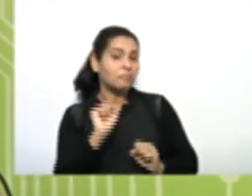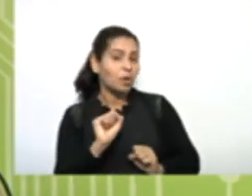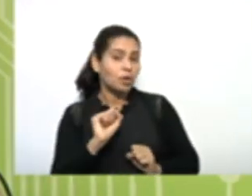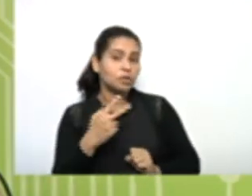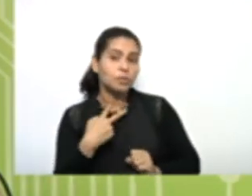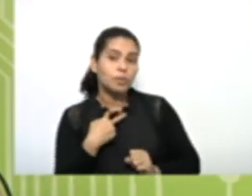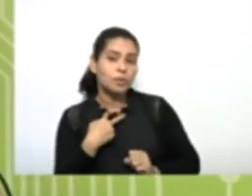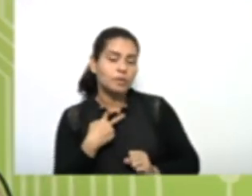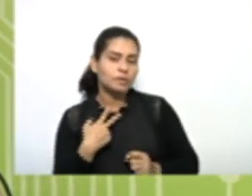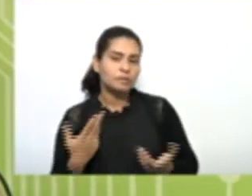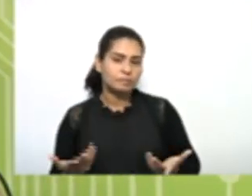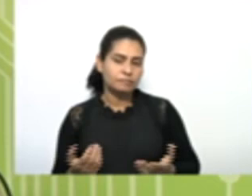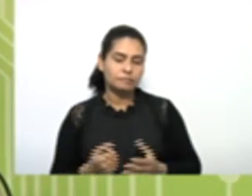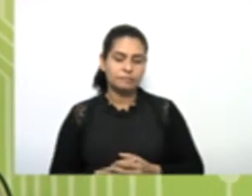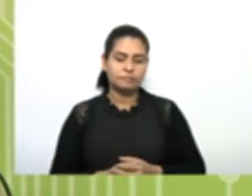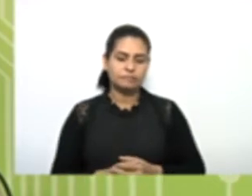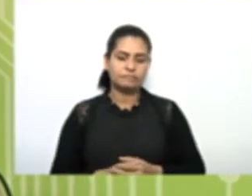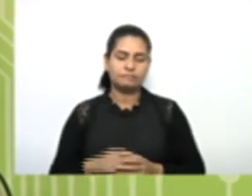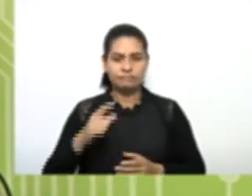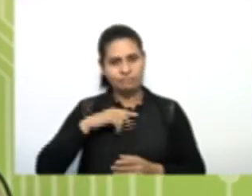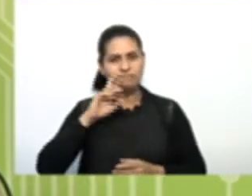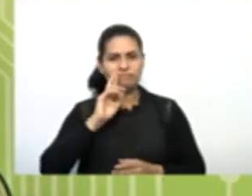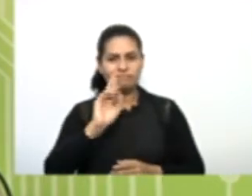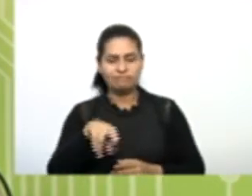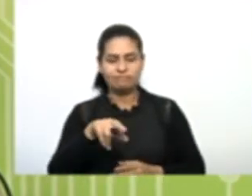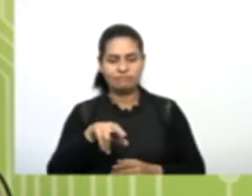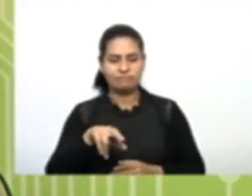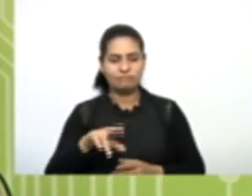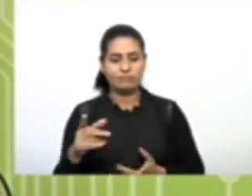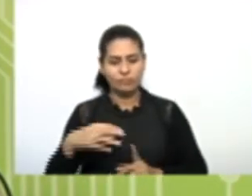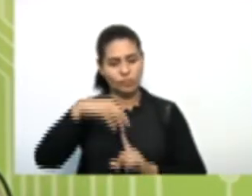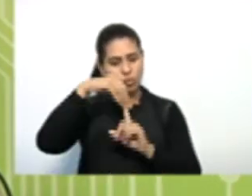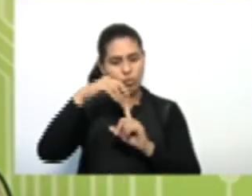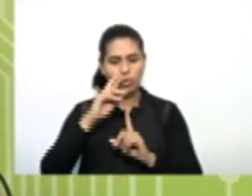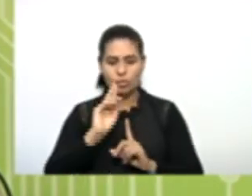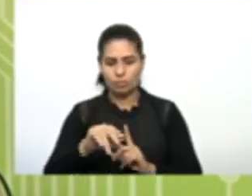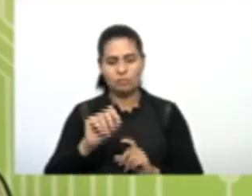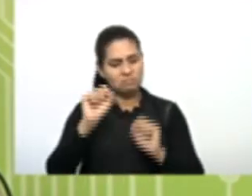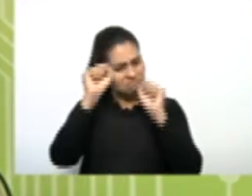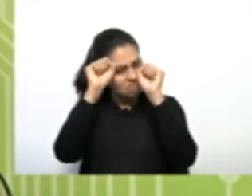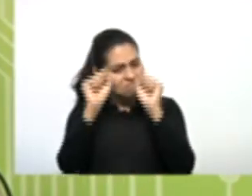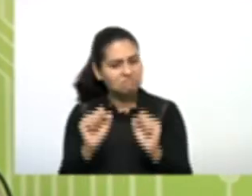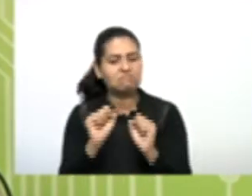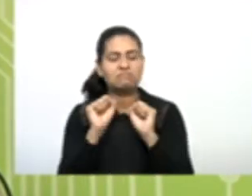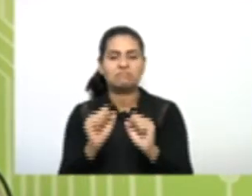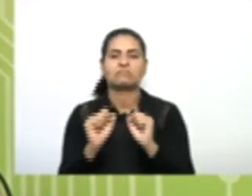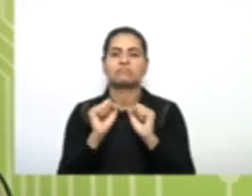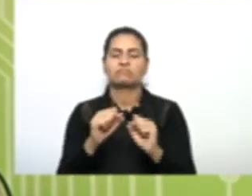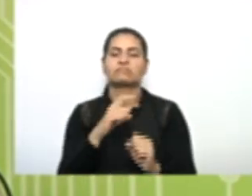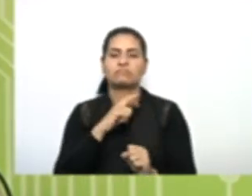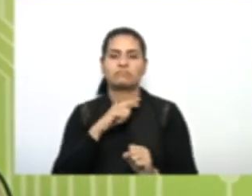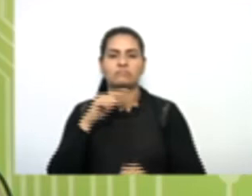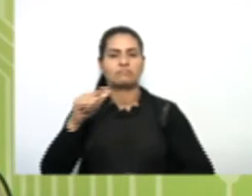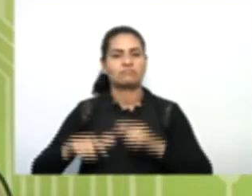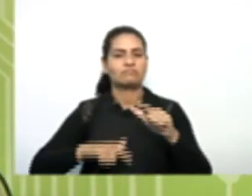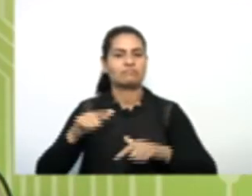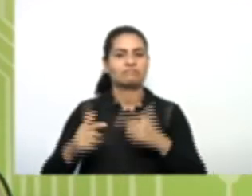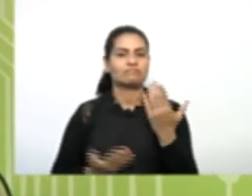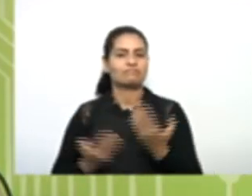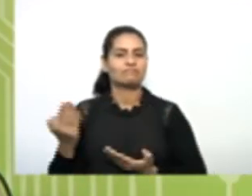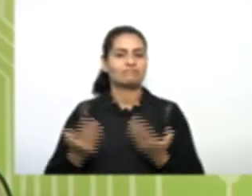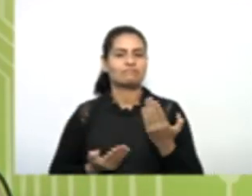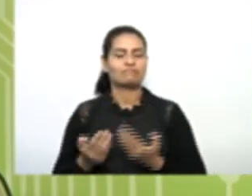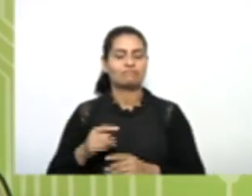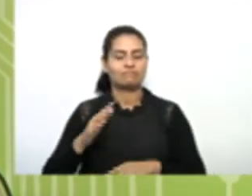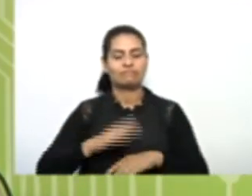pode? Tem uma resposta. A resposta é uma só. A cooperativa pode sim ter empregados. Vamos imaginar